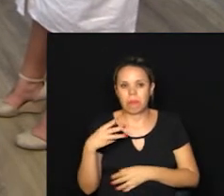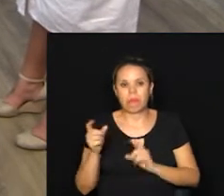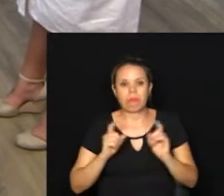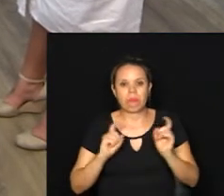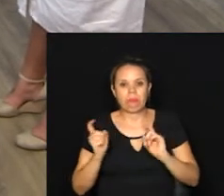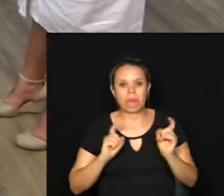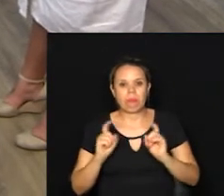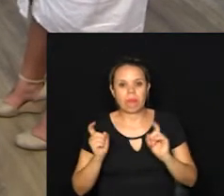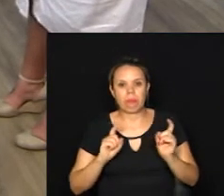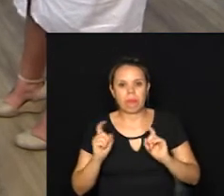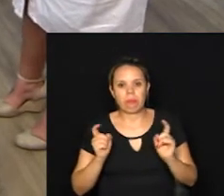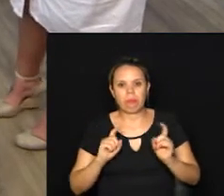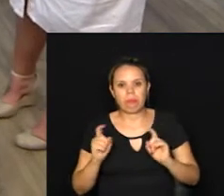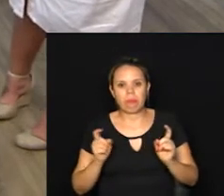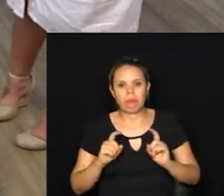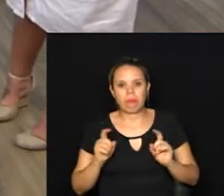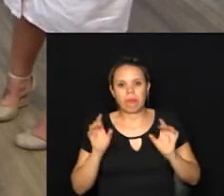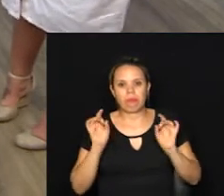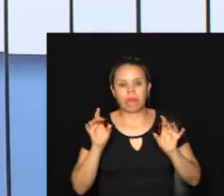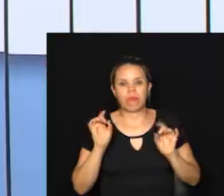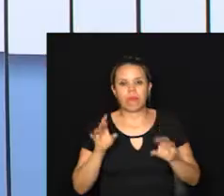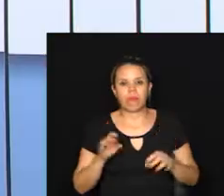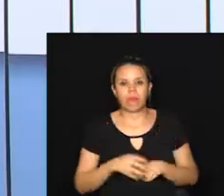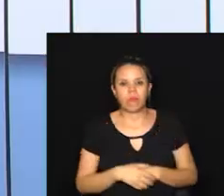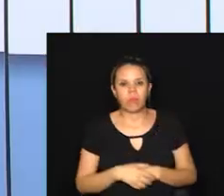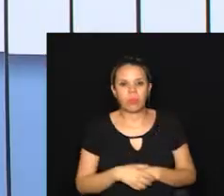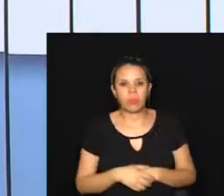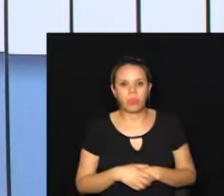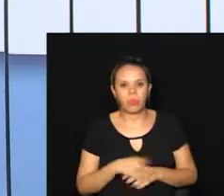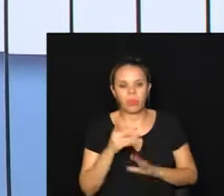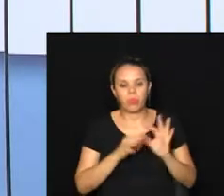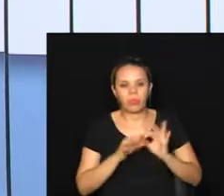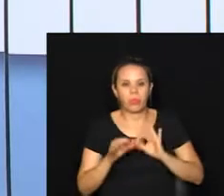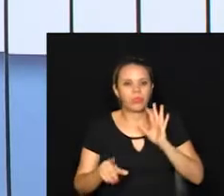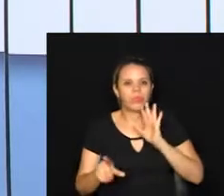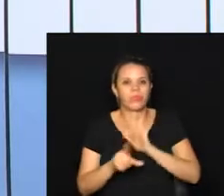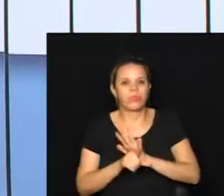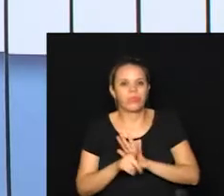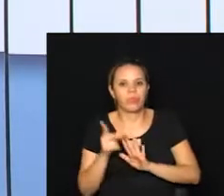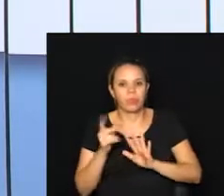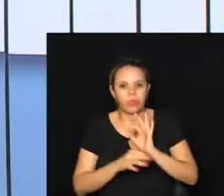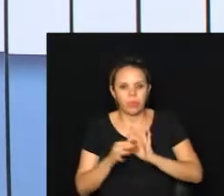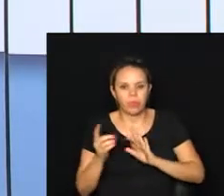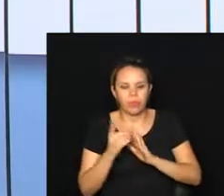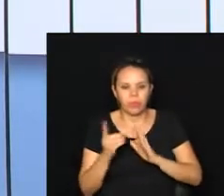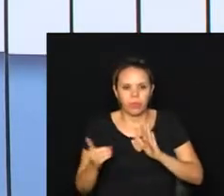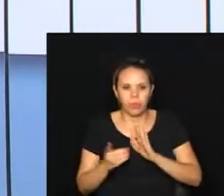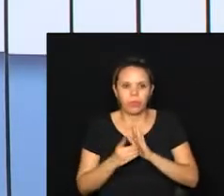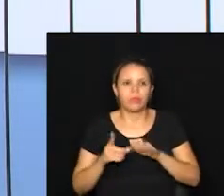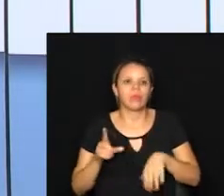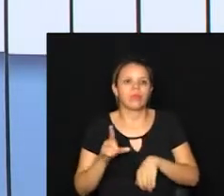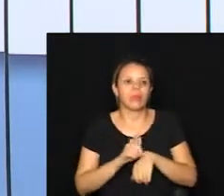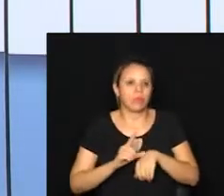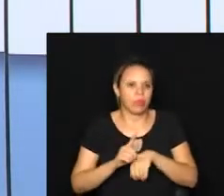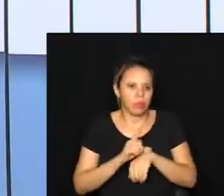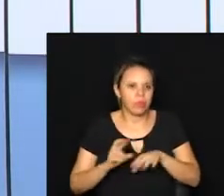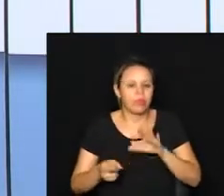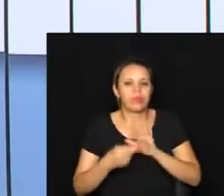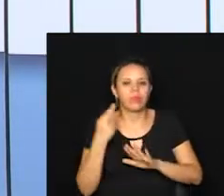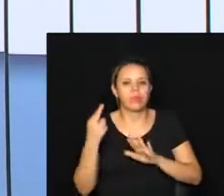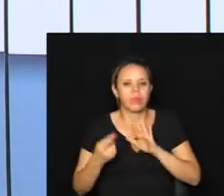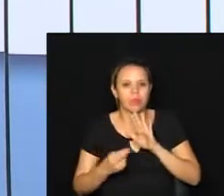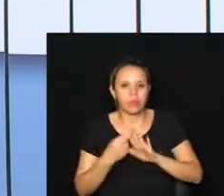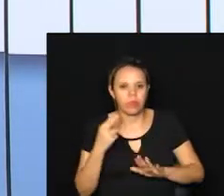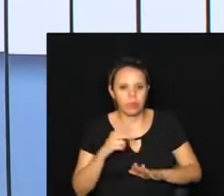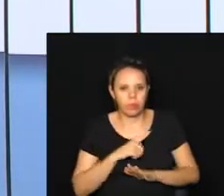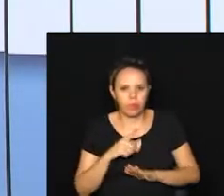mesmo, 13 reuniões extraordinárias, com projetos de lei, projetos de decreto legislativo, requerimentos.